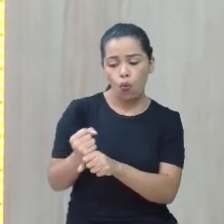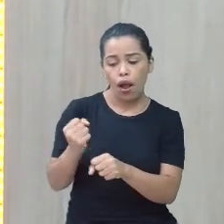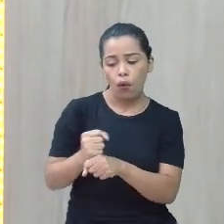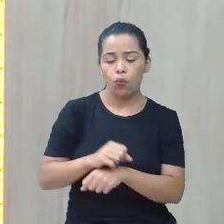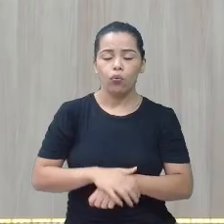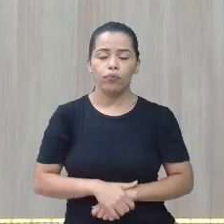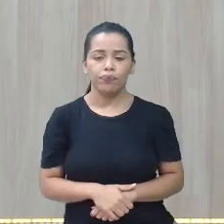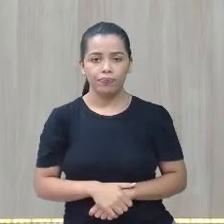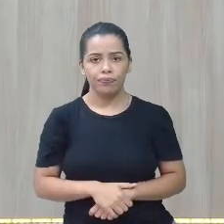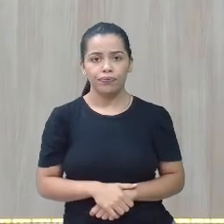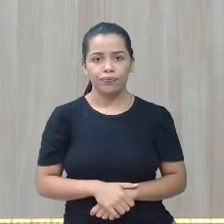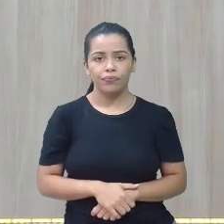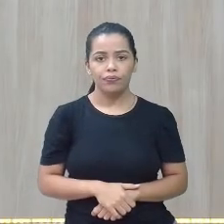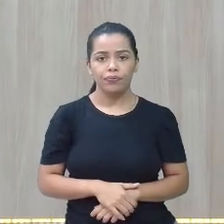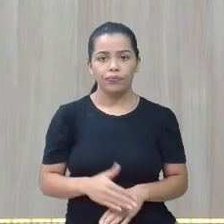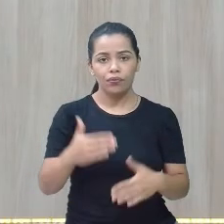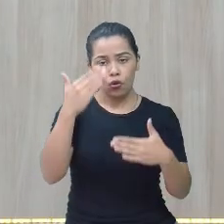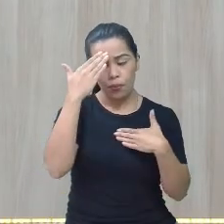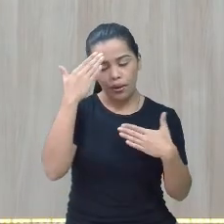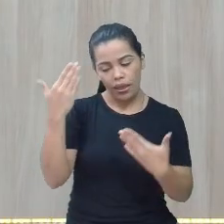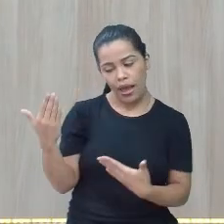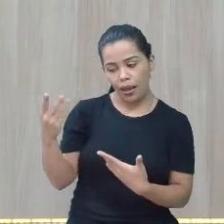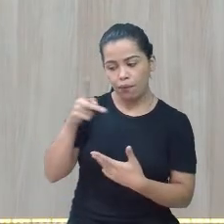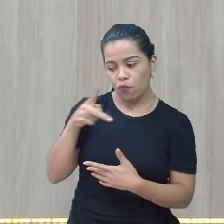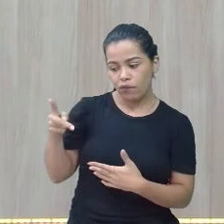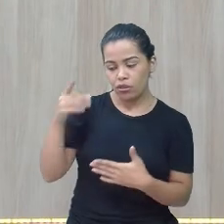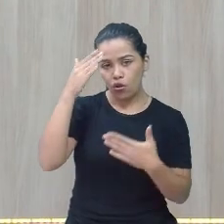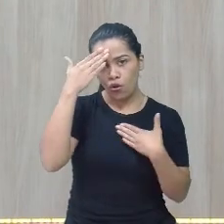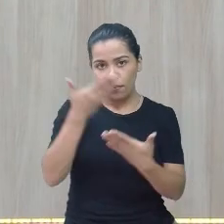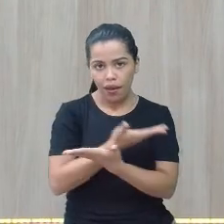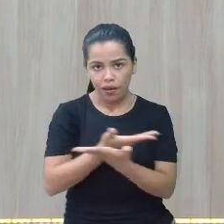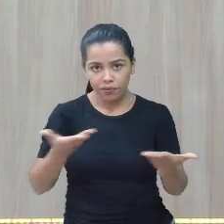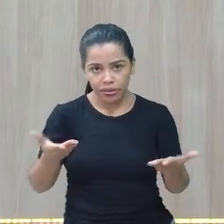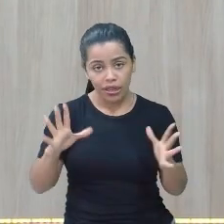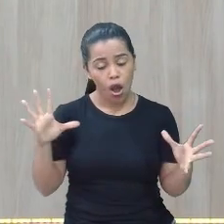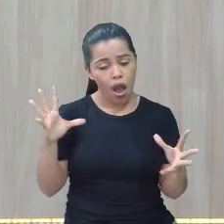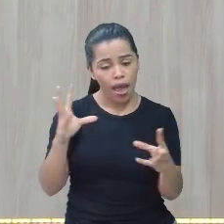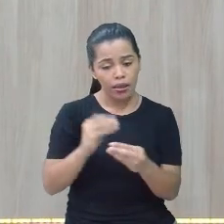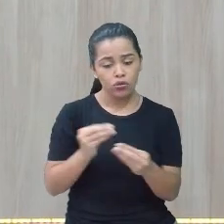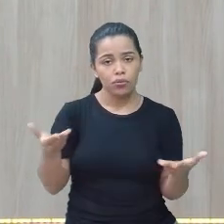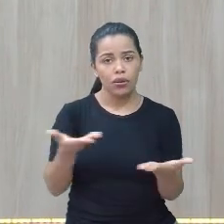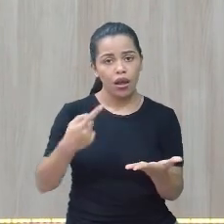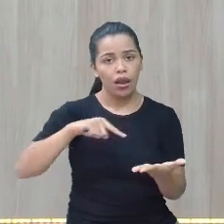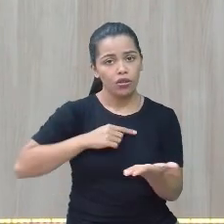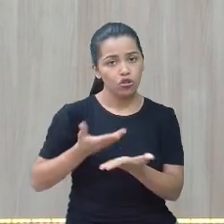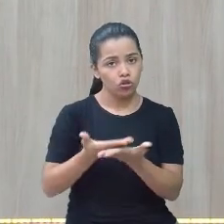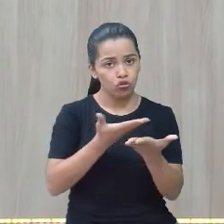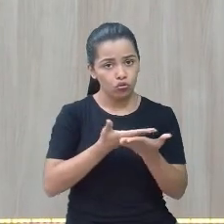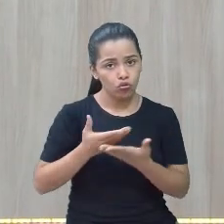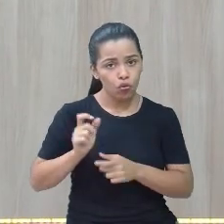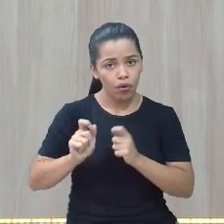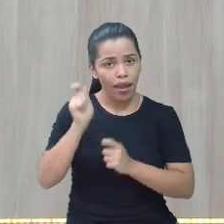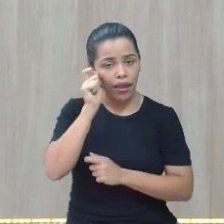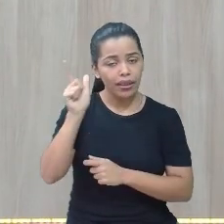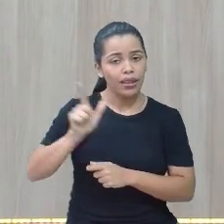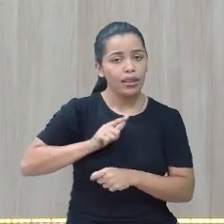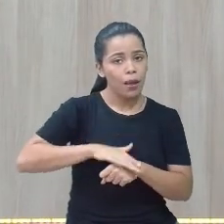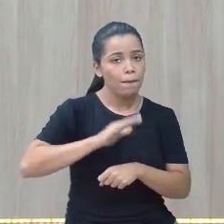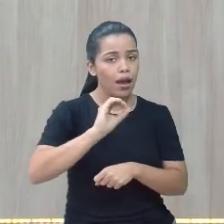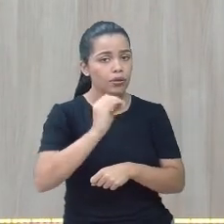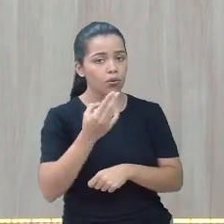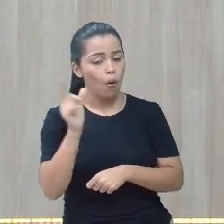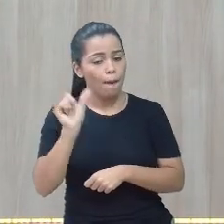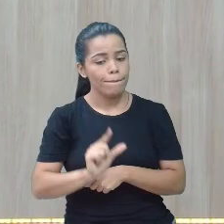Tiago? Obrigado, Briane, obrigado, pessoal. Então, resumindo aqui, ou seja, a gente estudou a ideia de ter mais ou menos